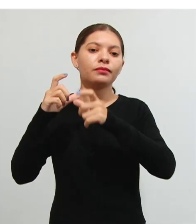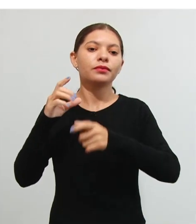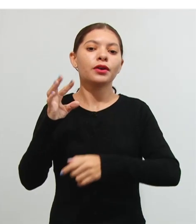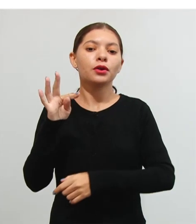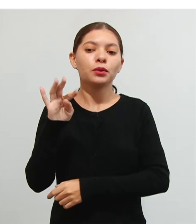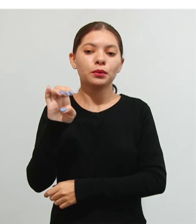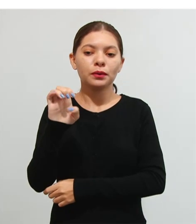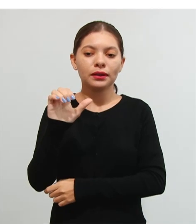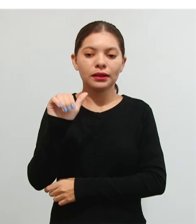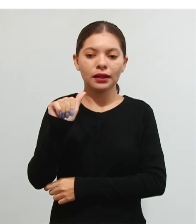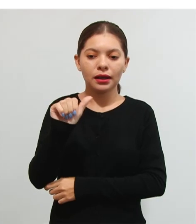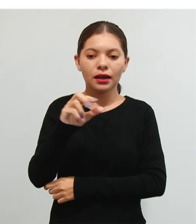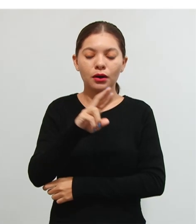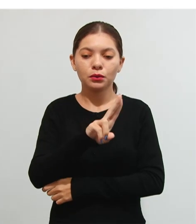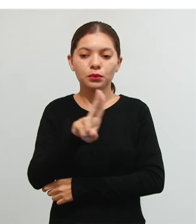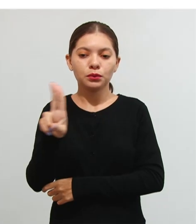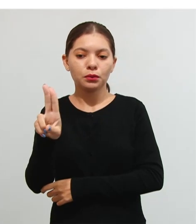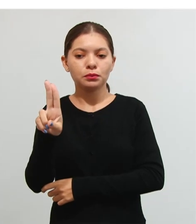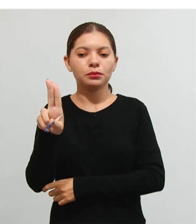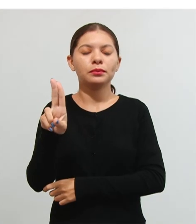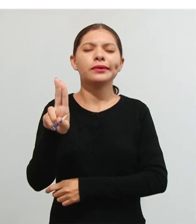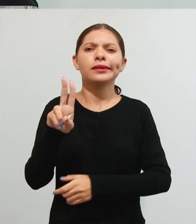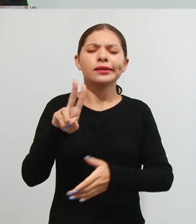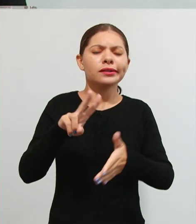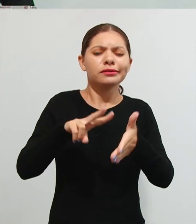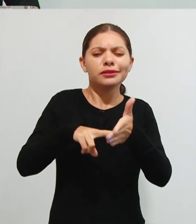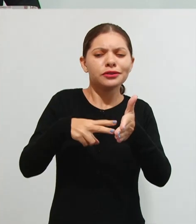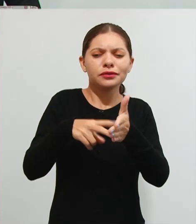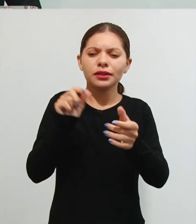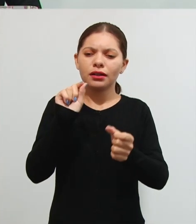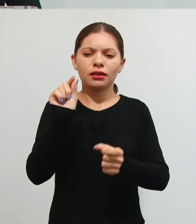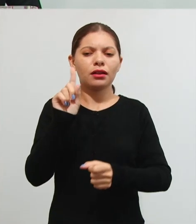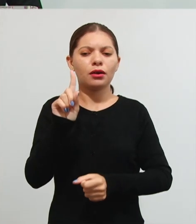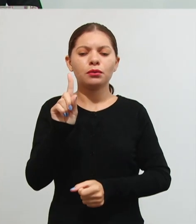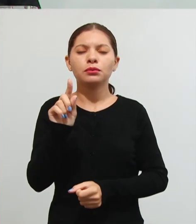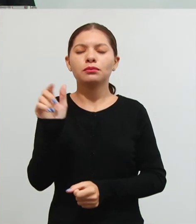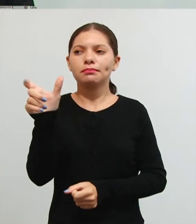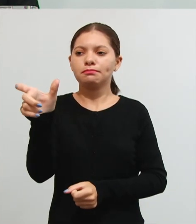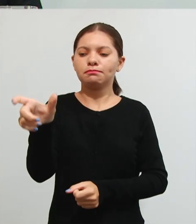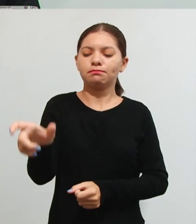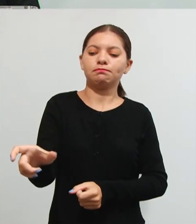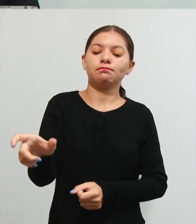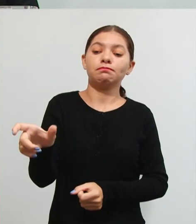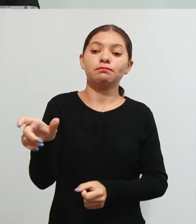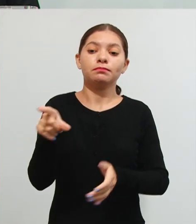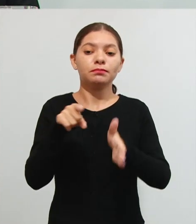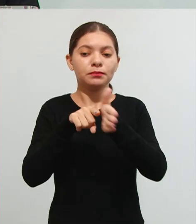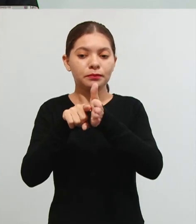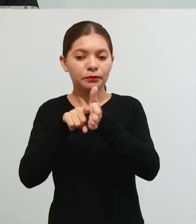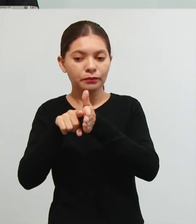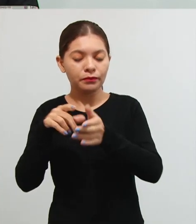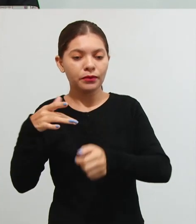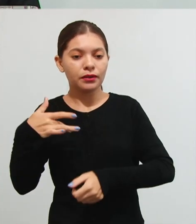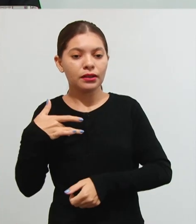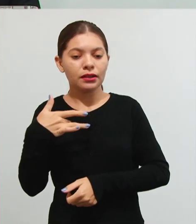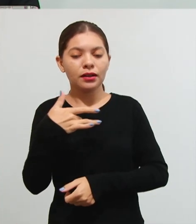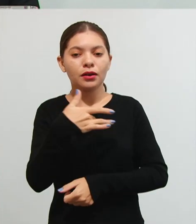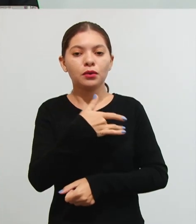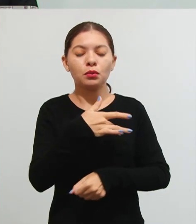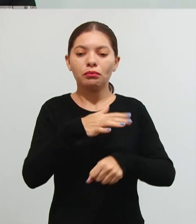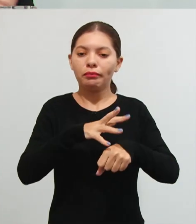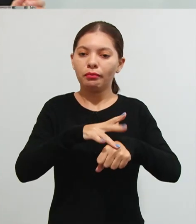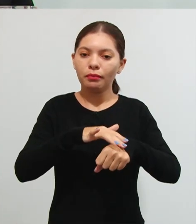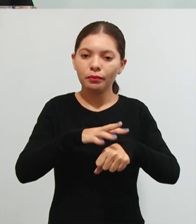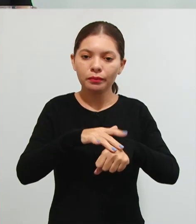transtorno TEA. Mas não significa que uma pessoa, né, diagnosticada com TEA, ela vai ter